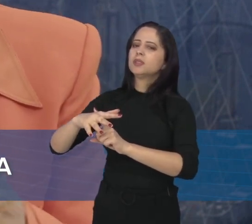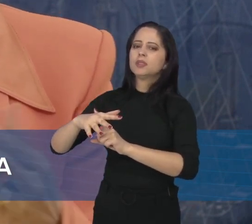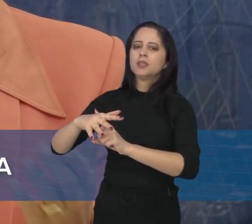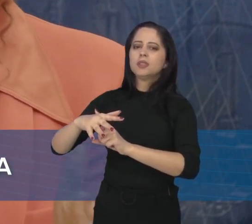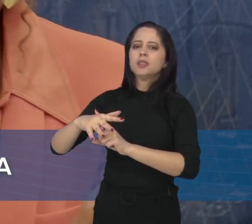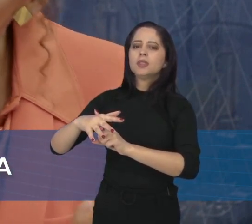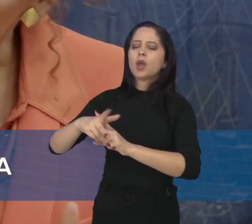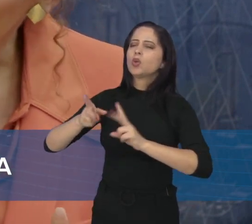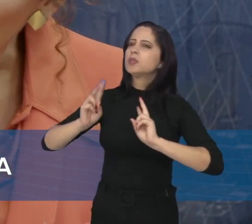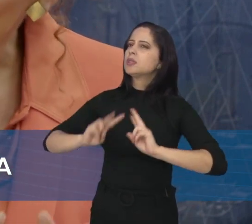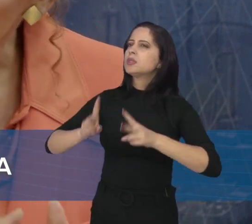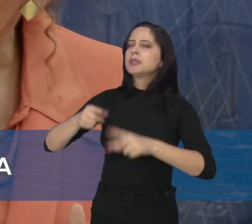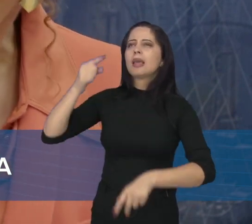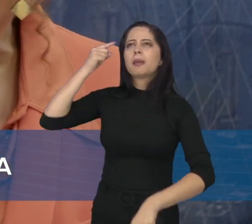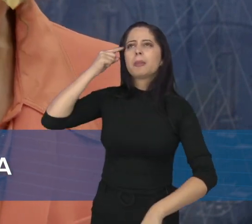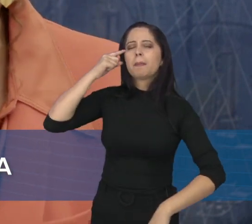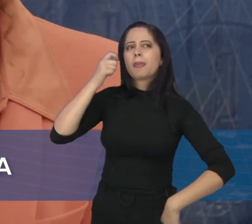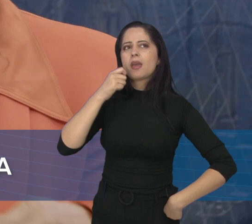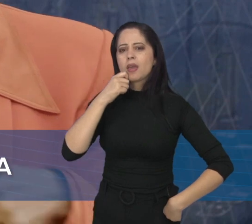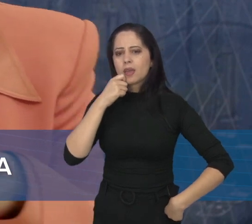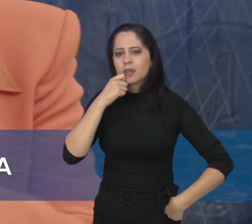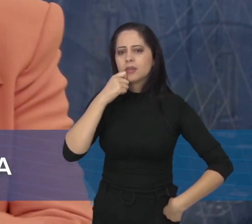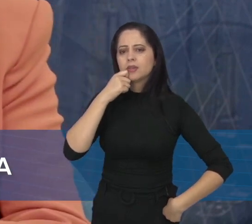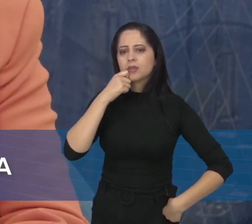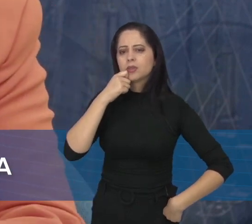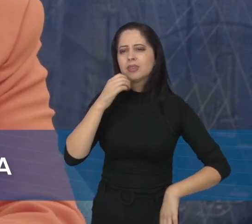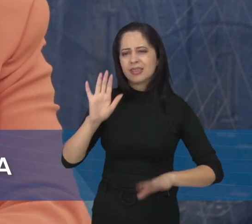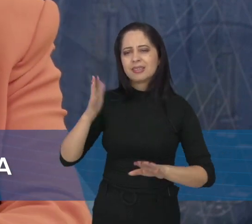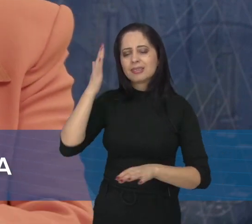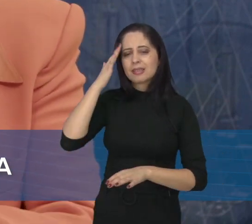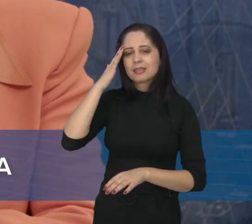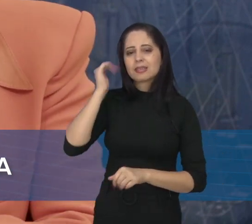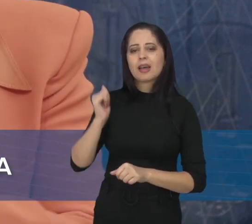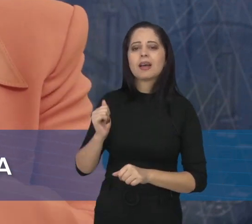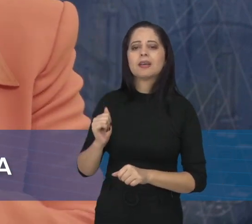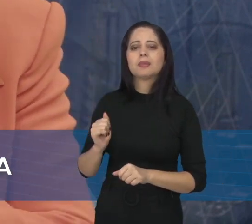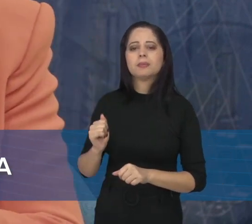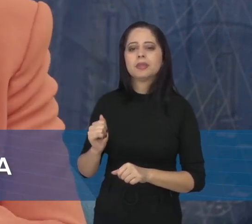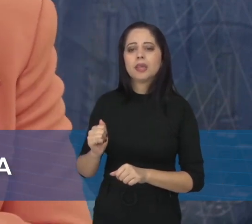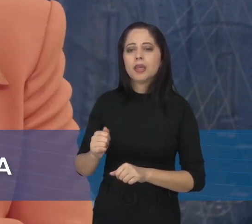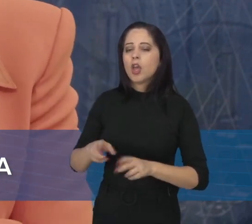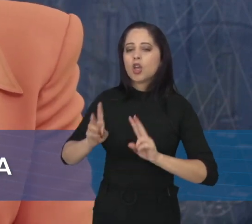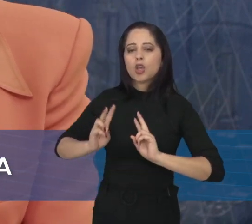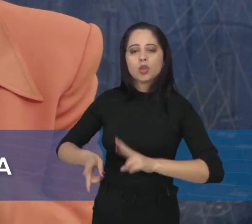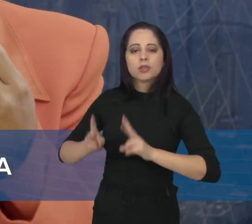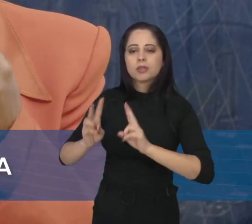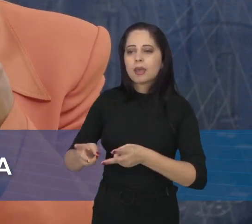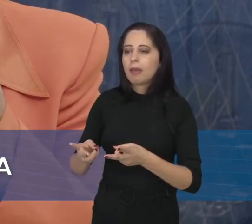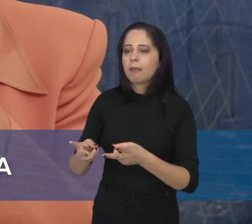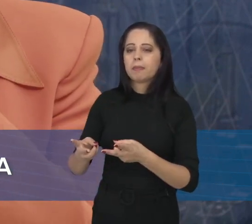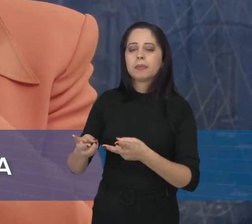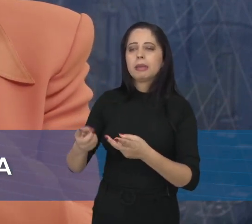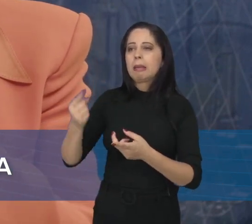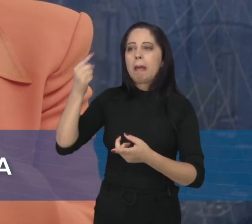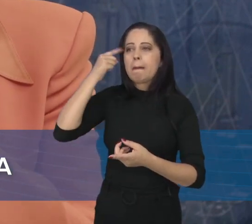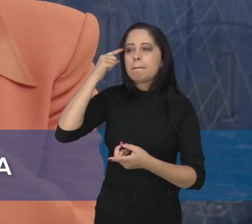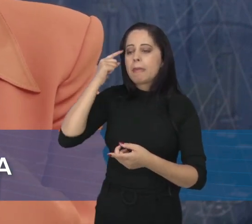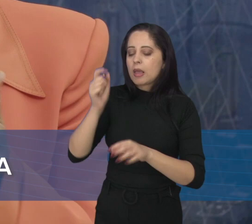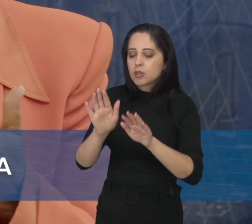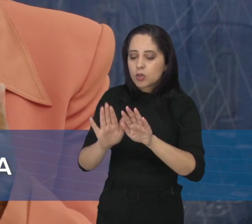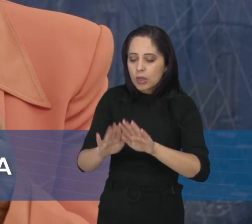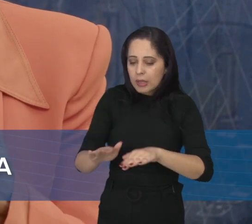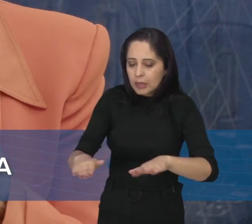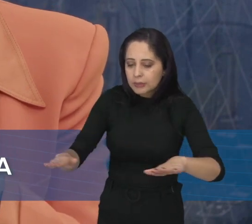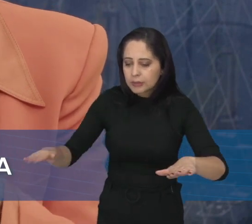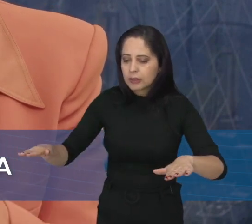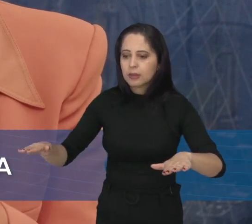lá, meu Deus, se melhorasse desde pequenininho, né? Se fosse na educação, eu sempre caio lá. Não que eu seja da área da educação, mas eu sempre entendo que ali,